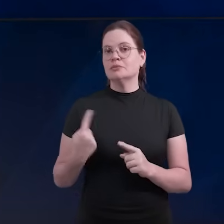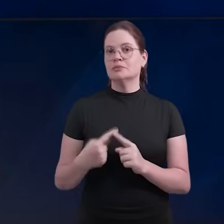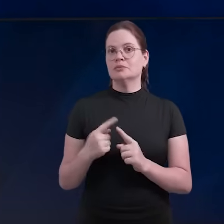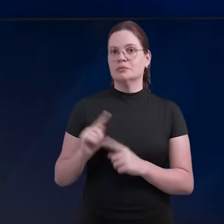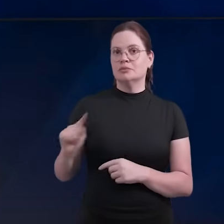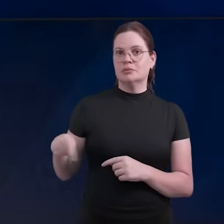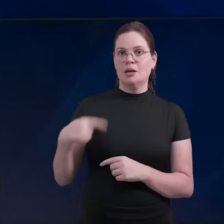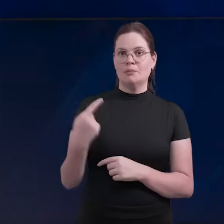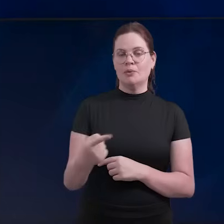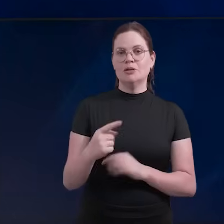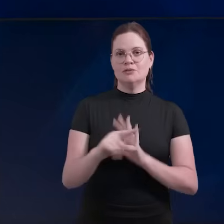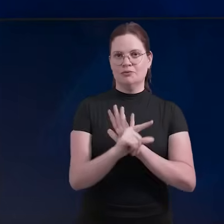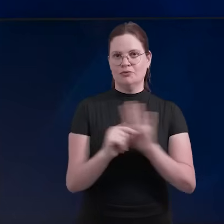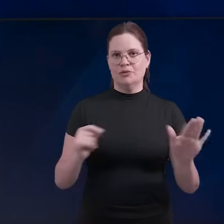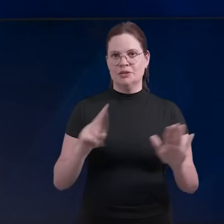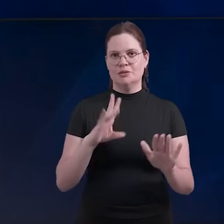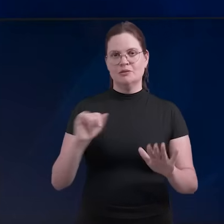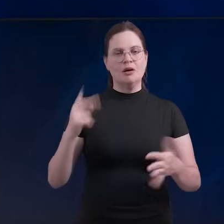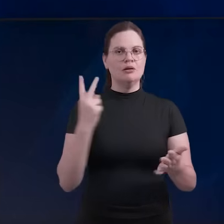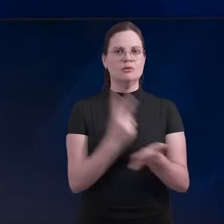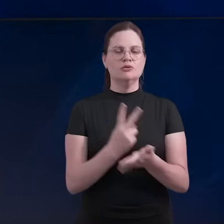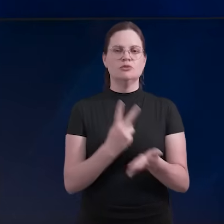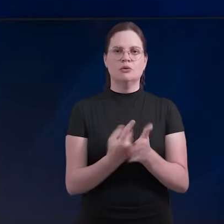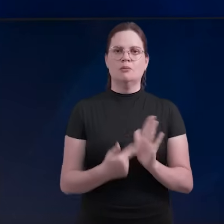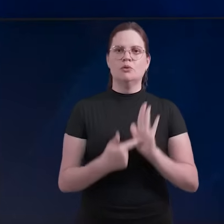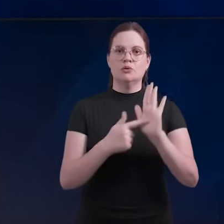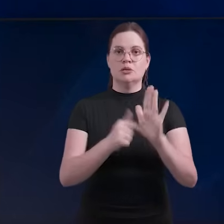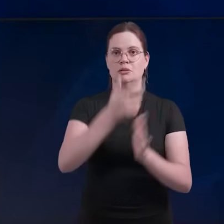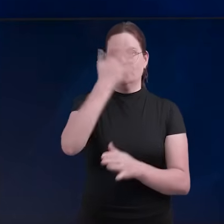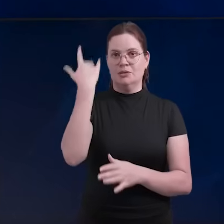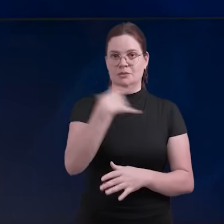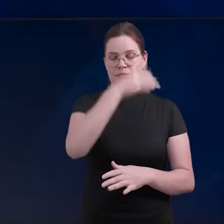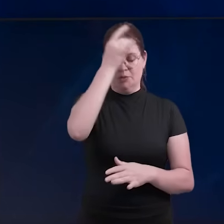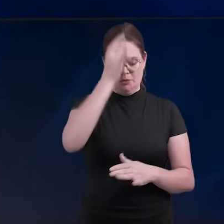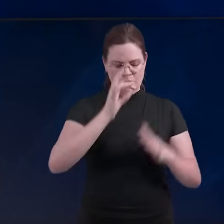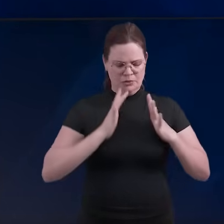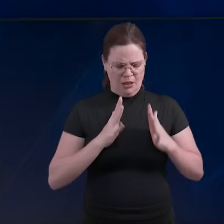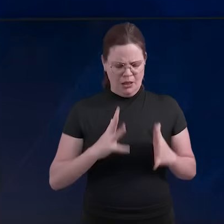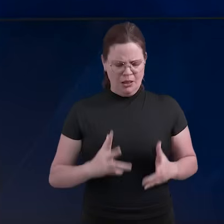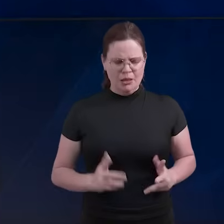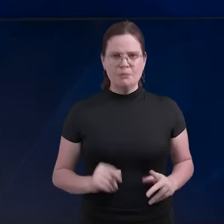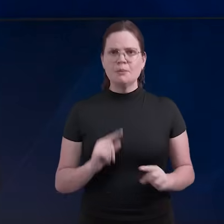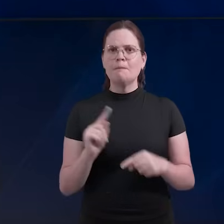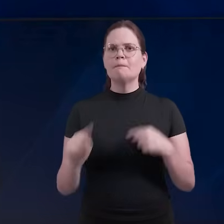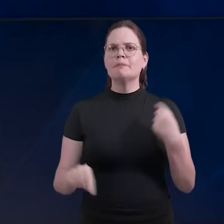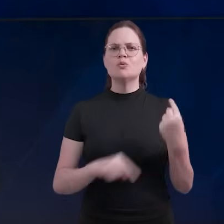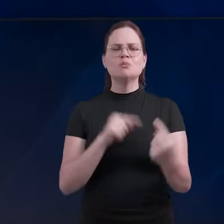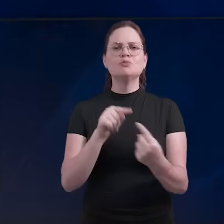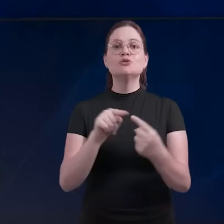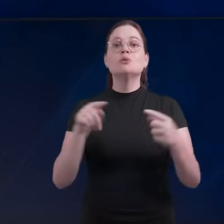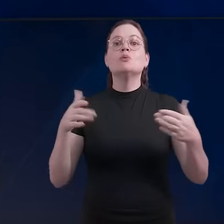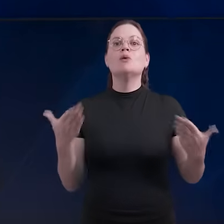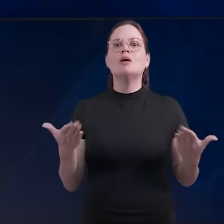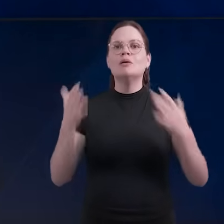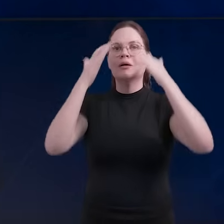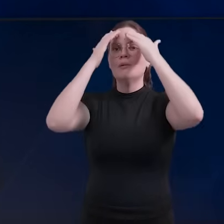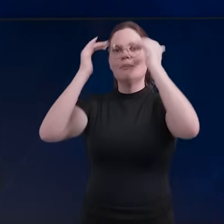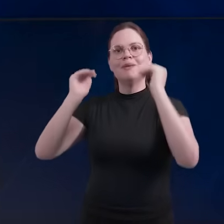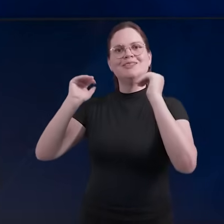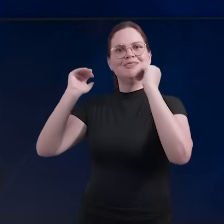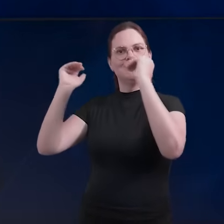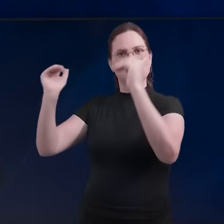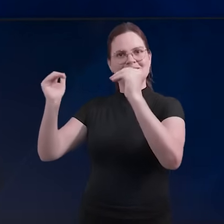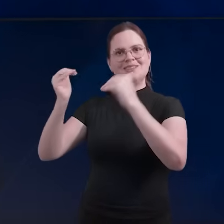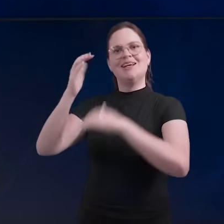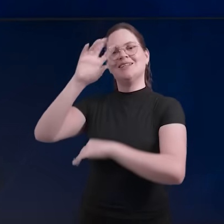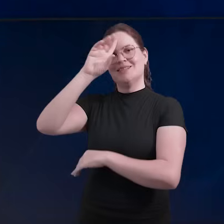versículo continua dizendo assim: em santificação do Espírito Santo, para obediência e